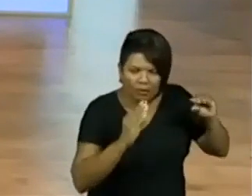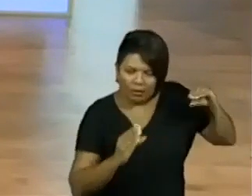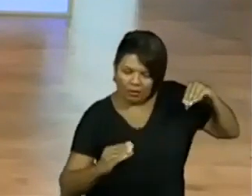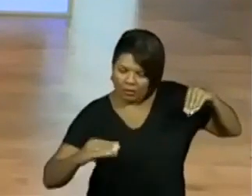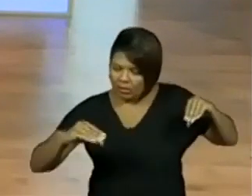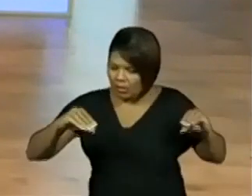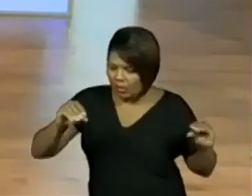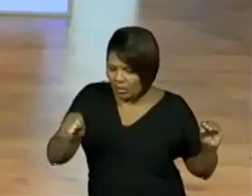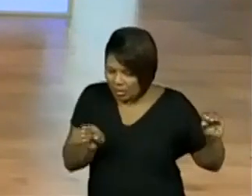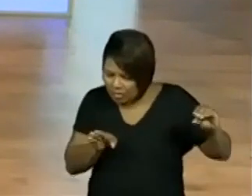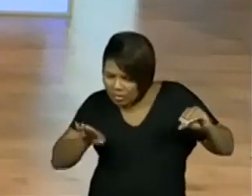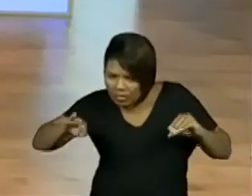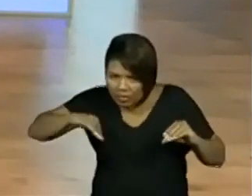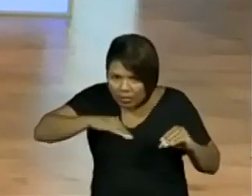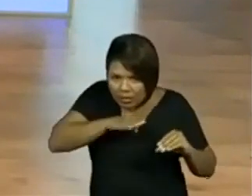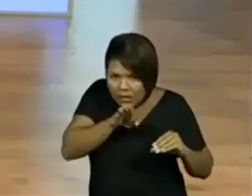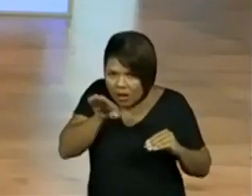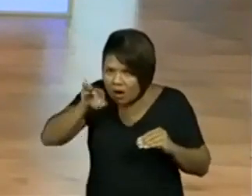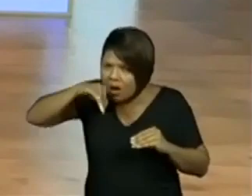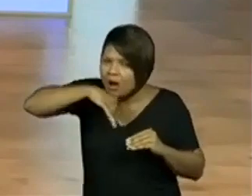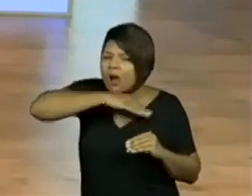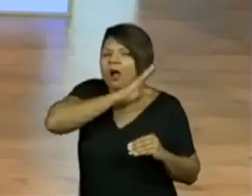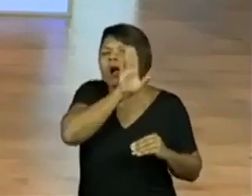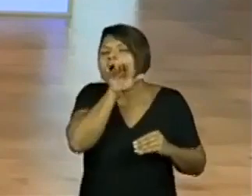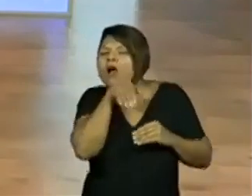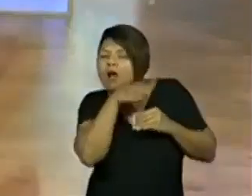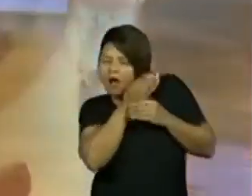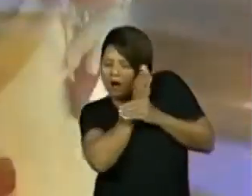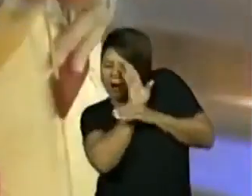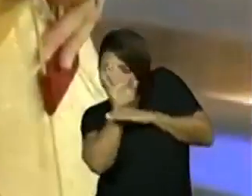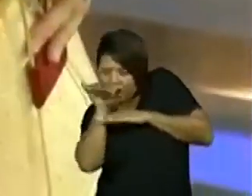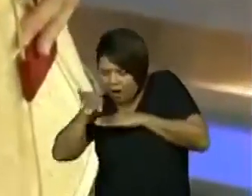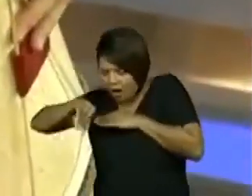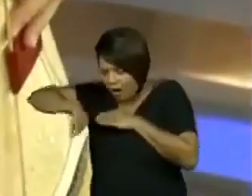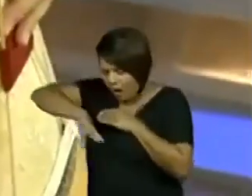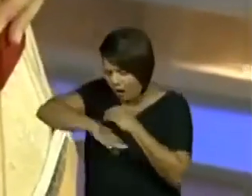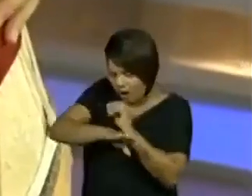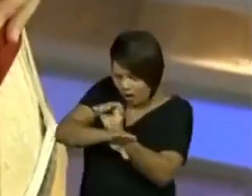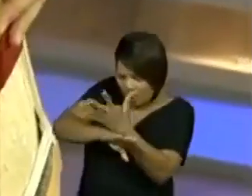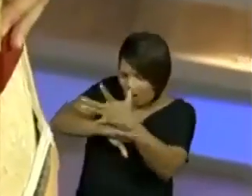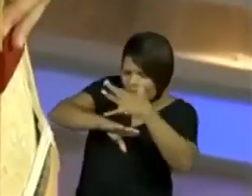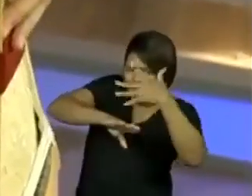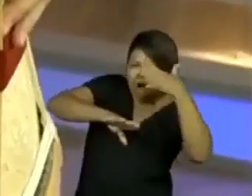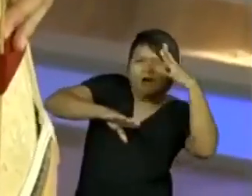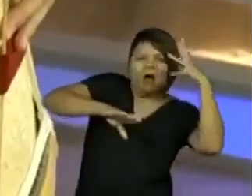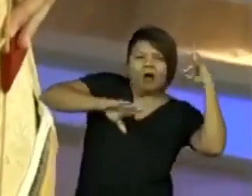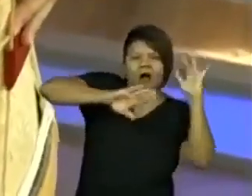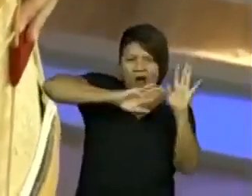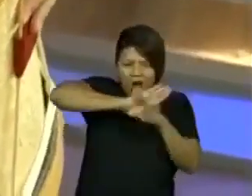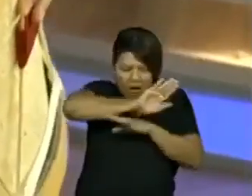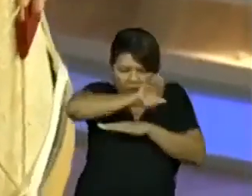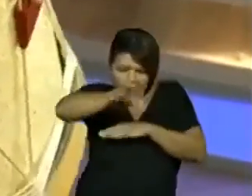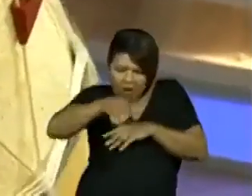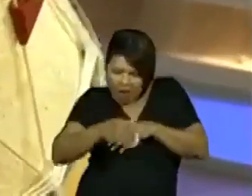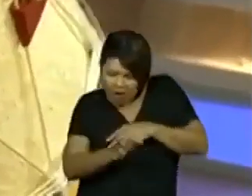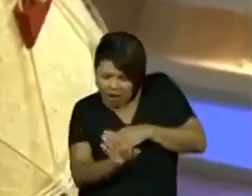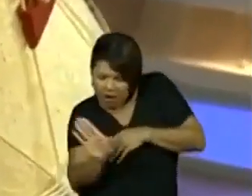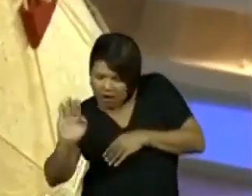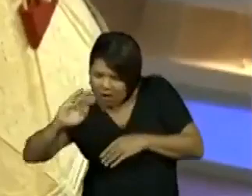luminosa que foi se espreguiçando, se